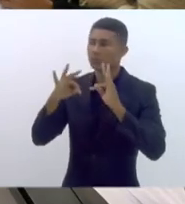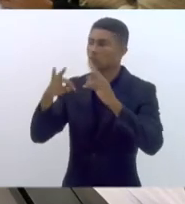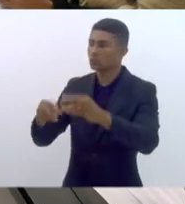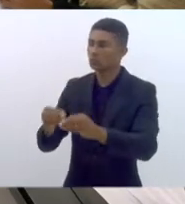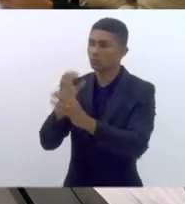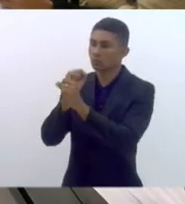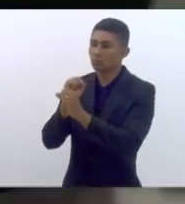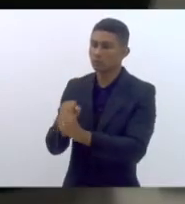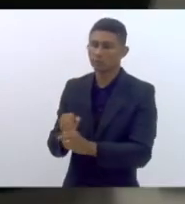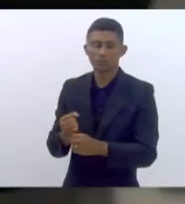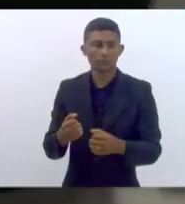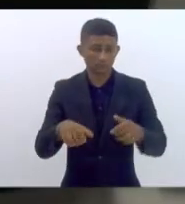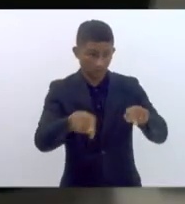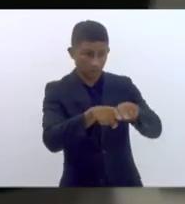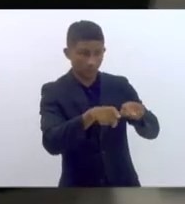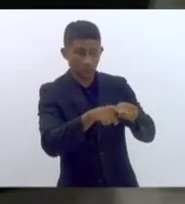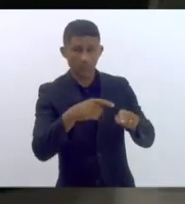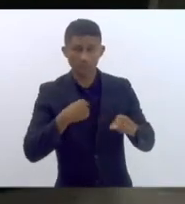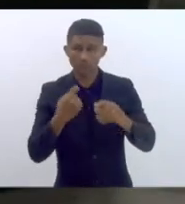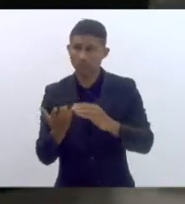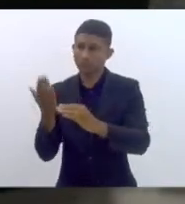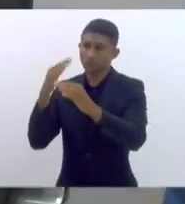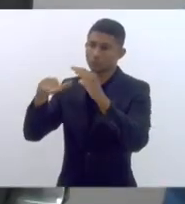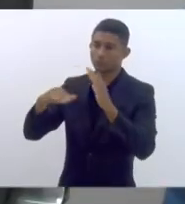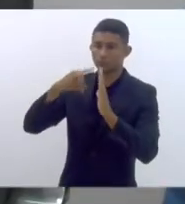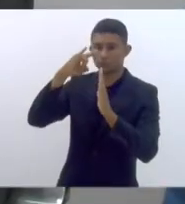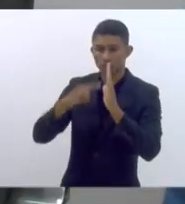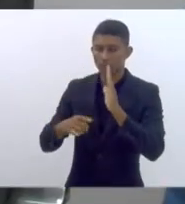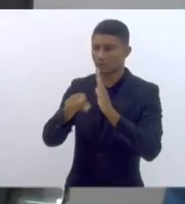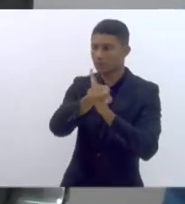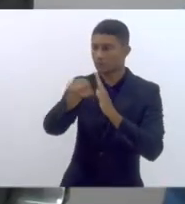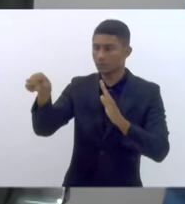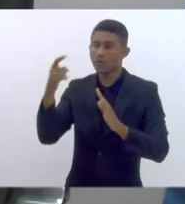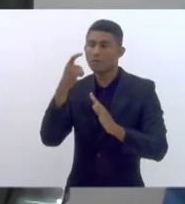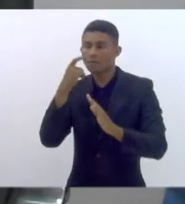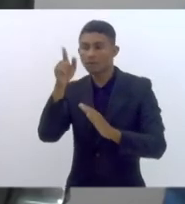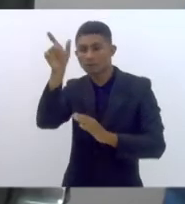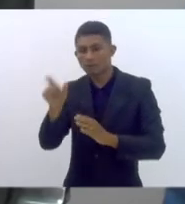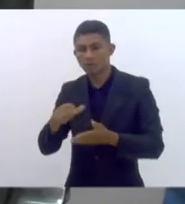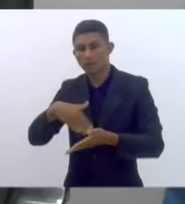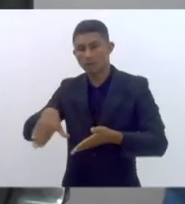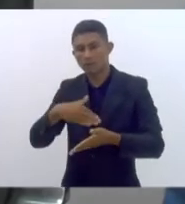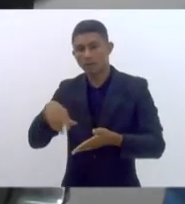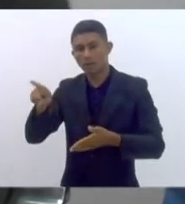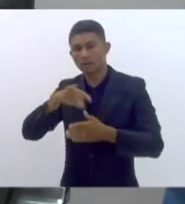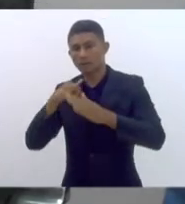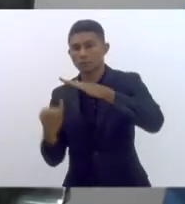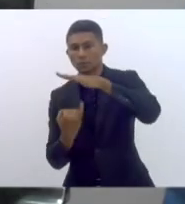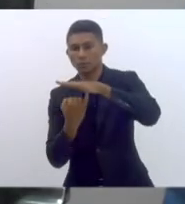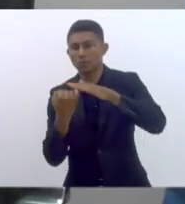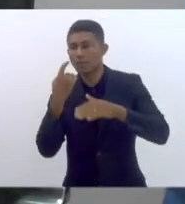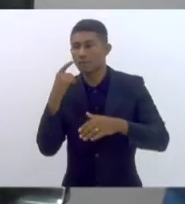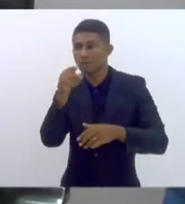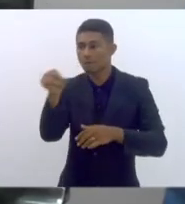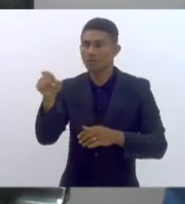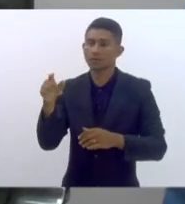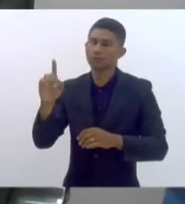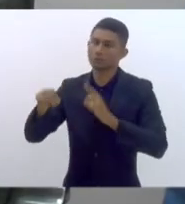restos. Eu vou encaminhar para o secretário lá, ele encaminha para a instituição interna da Fazenda